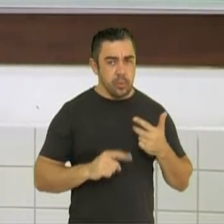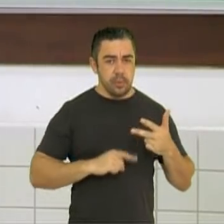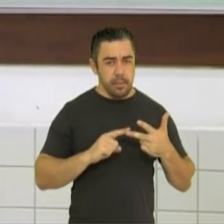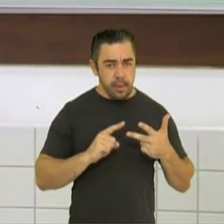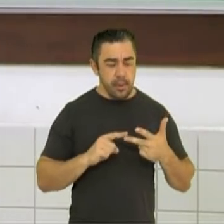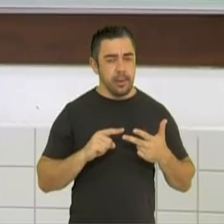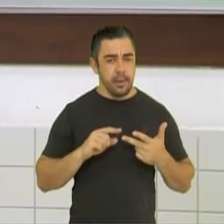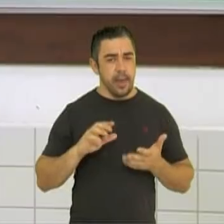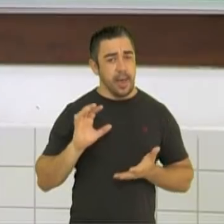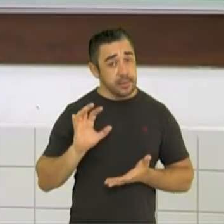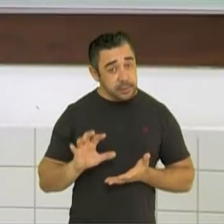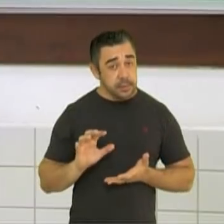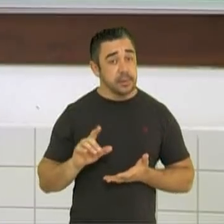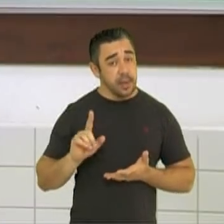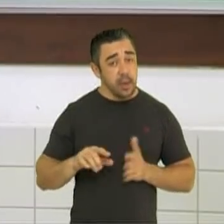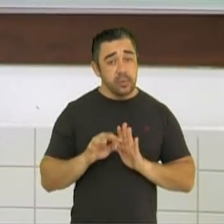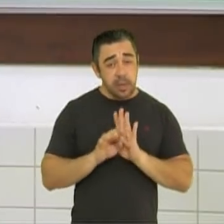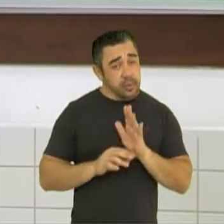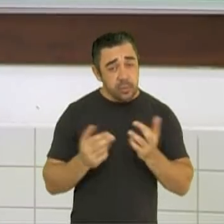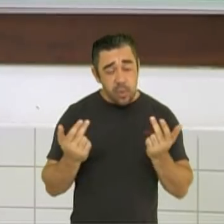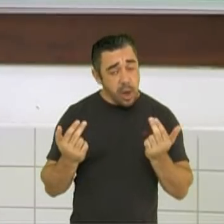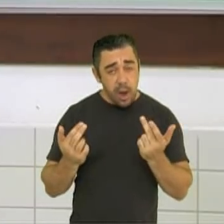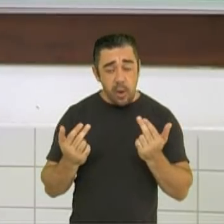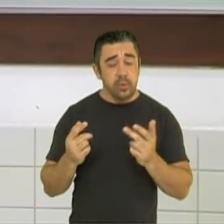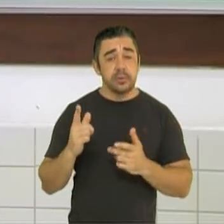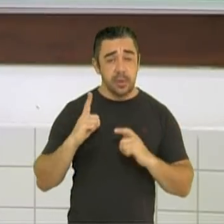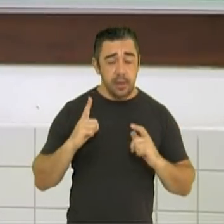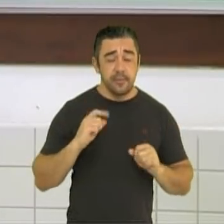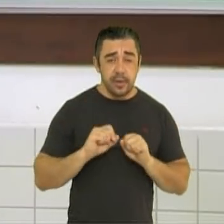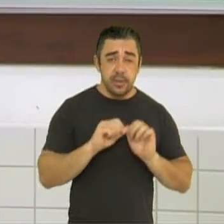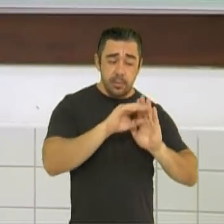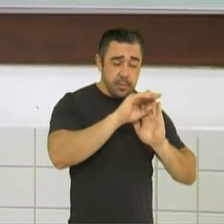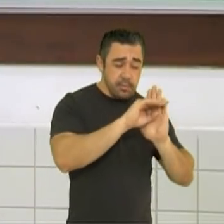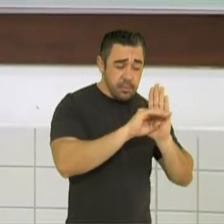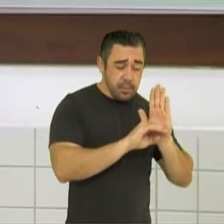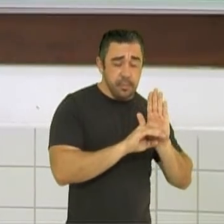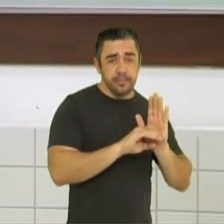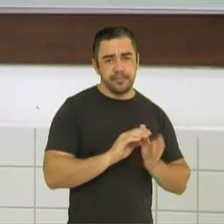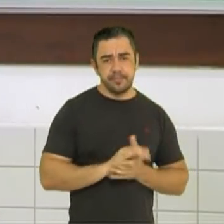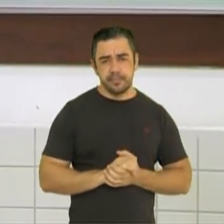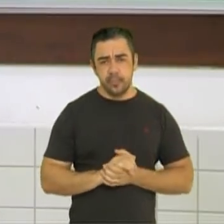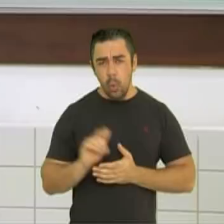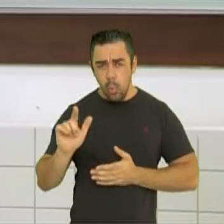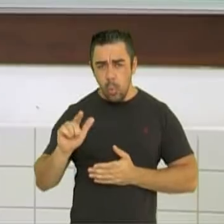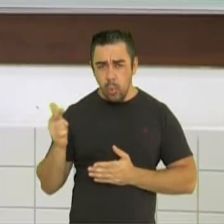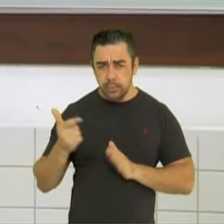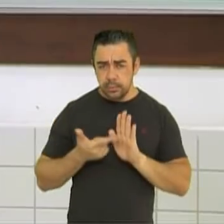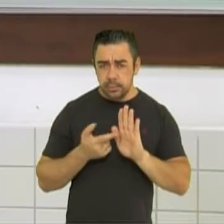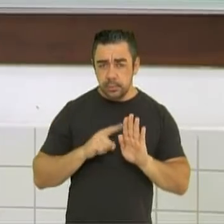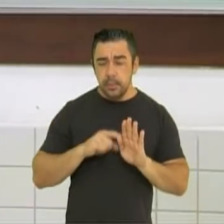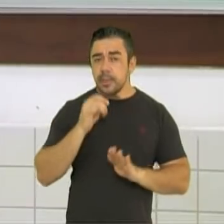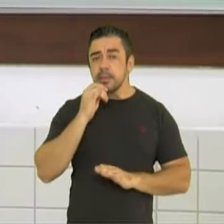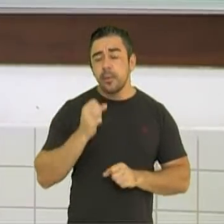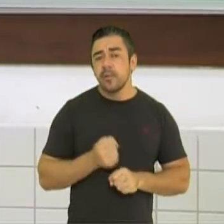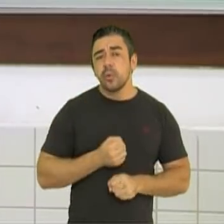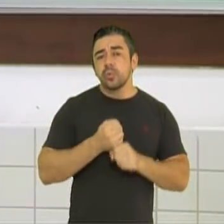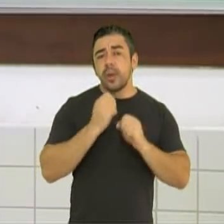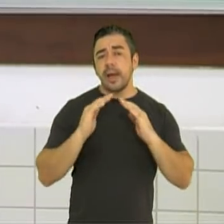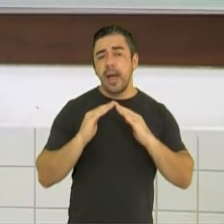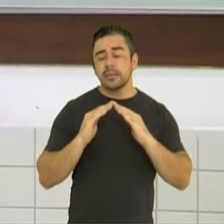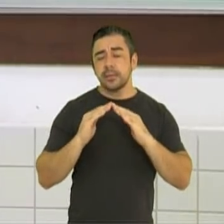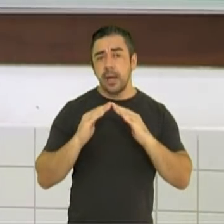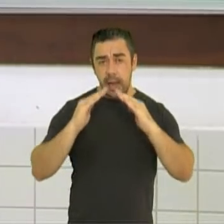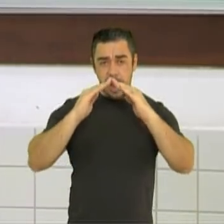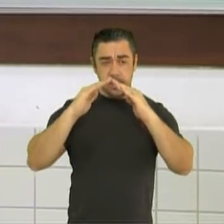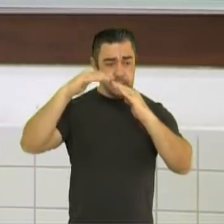não vão se equilibrar. Então o texto é mais ou menos assim. Tendo também por base uma outra alegoria, é como se você fosse construir uma casa. Você começa a casa